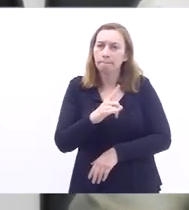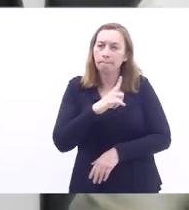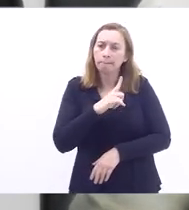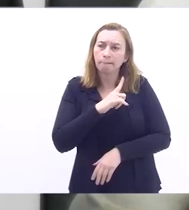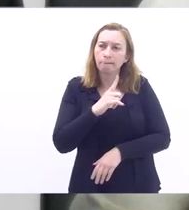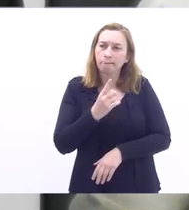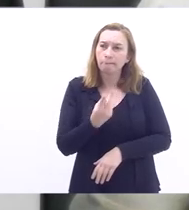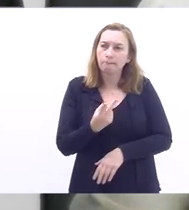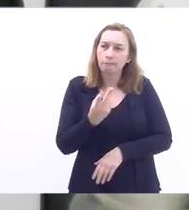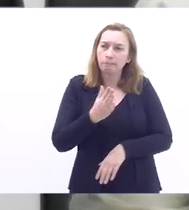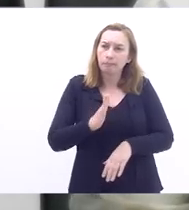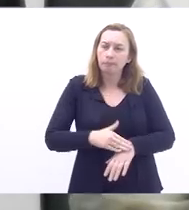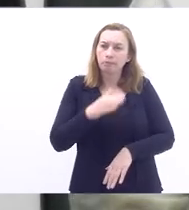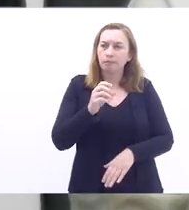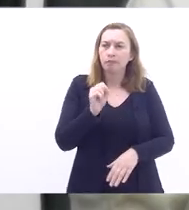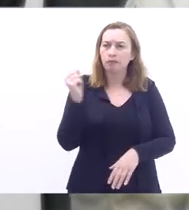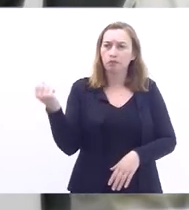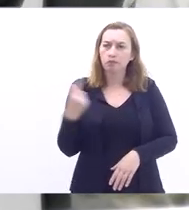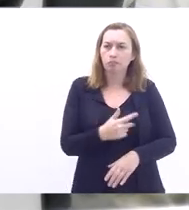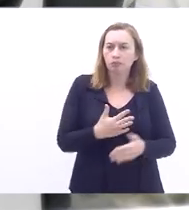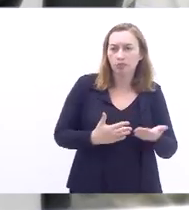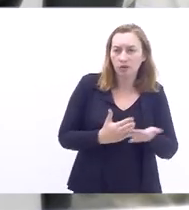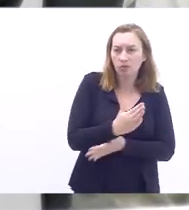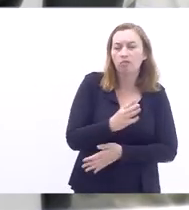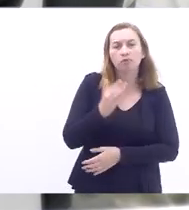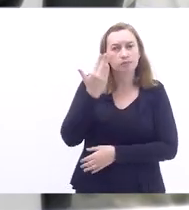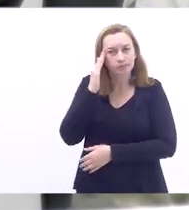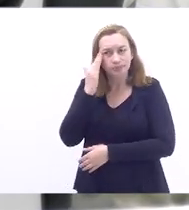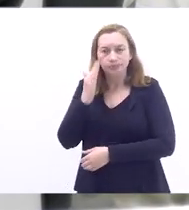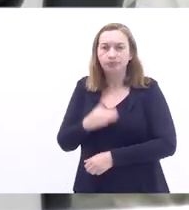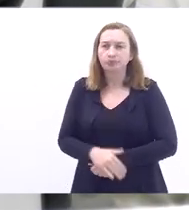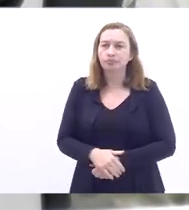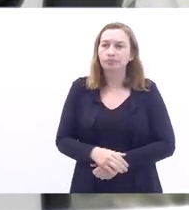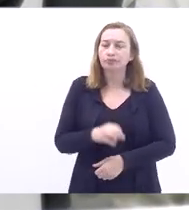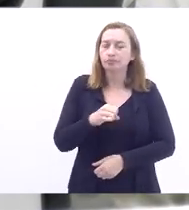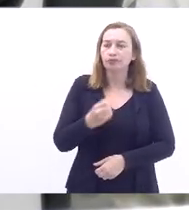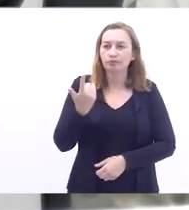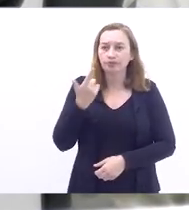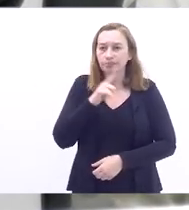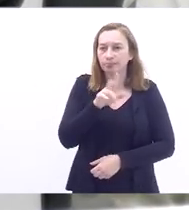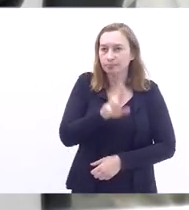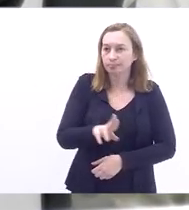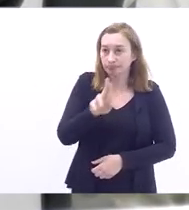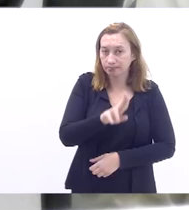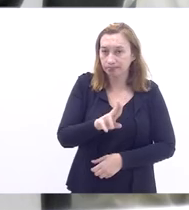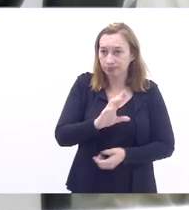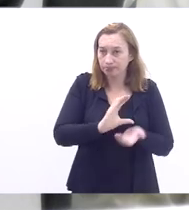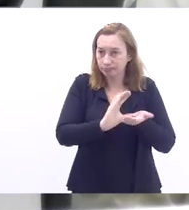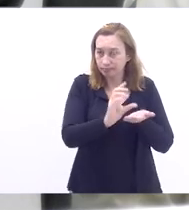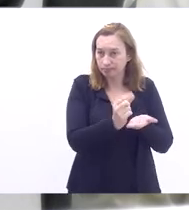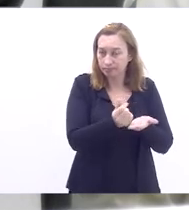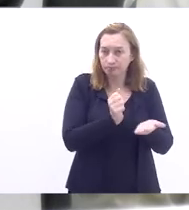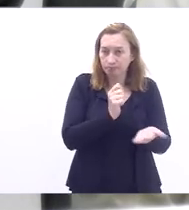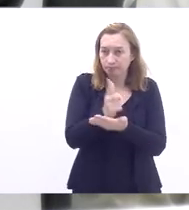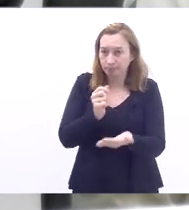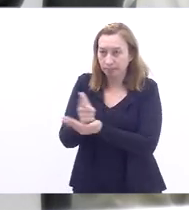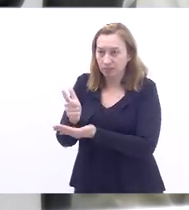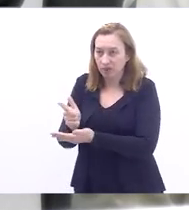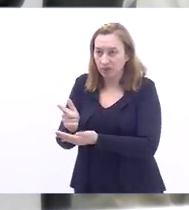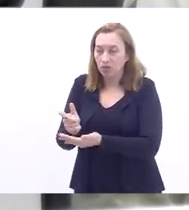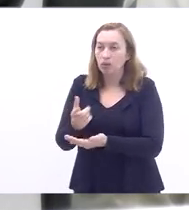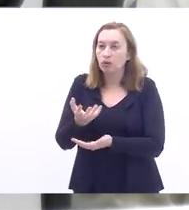algum valor acima do orçamento que for aprovado Eu que não entendo ver se eu consigo utilizar o recurso para pagar o que eu quiser